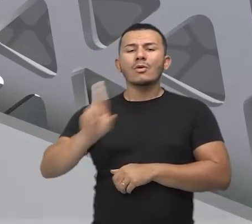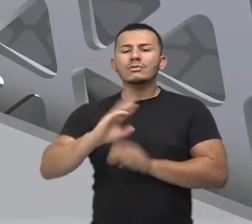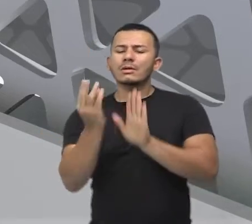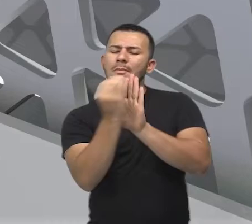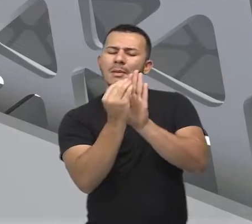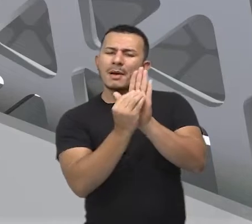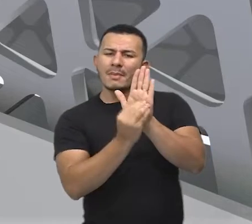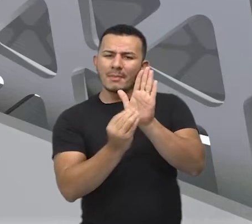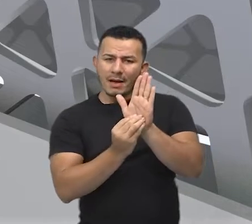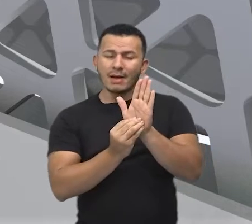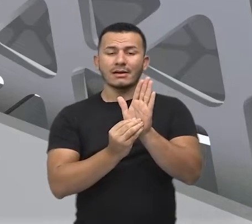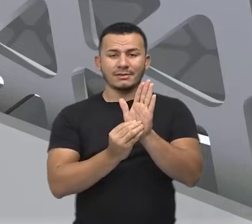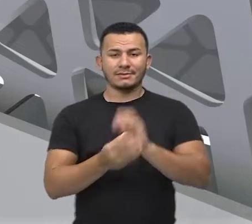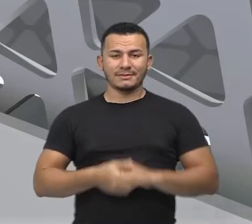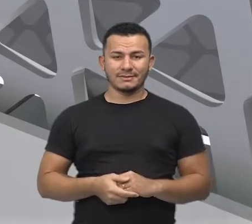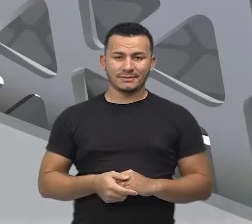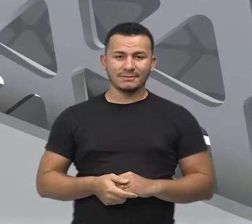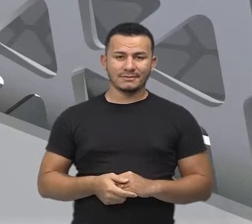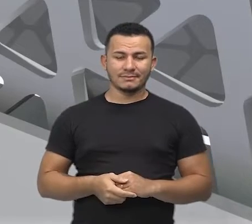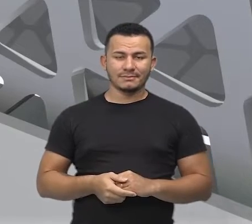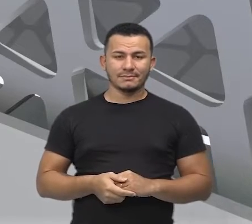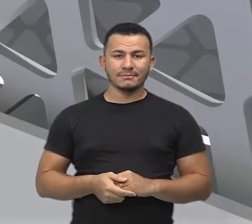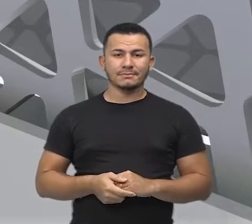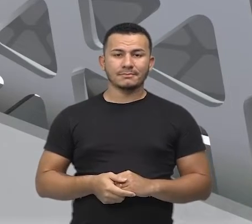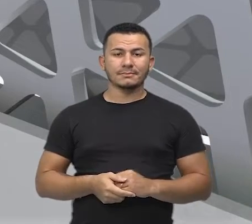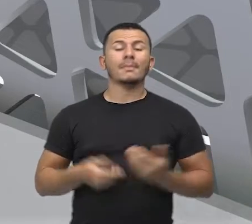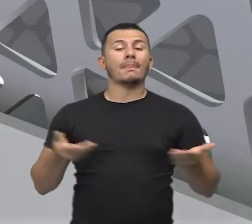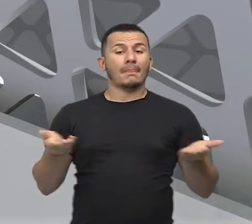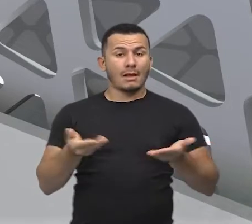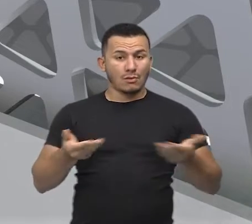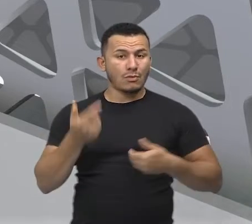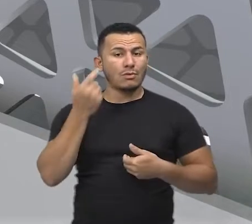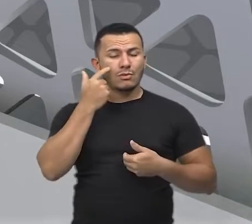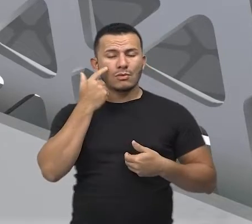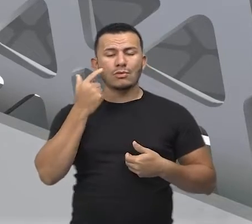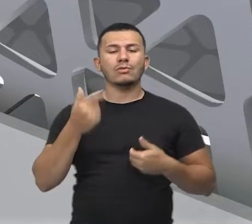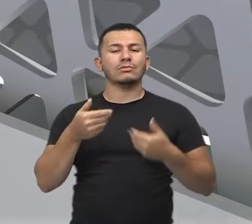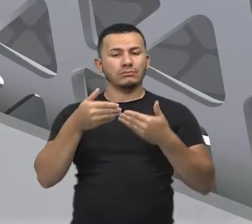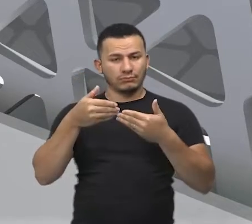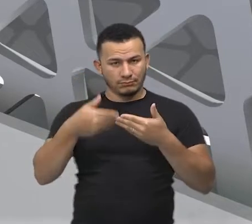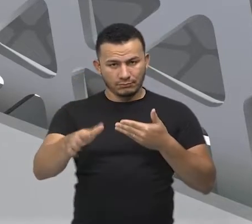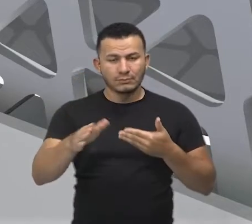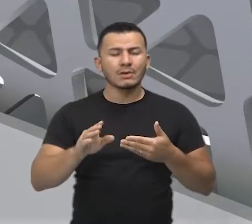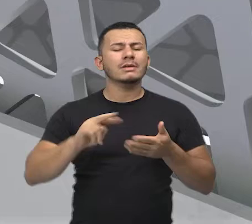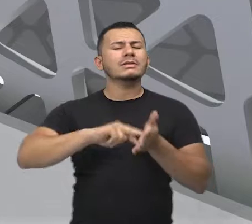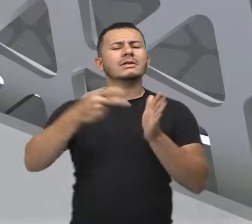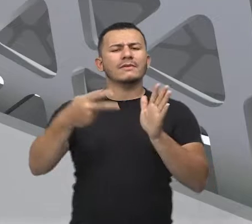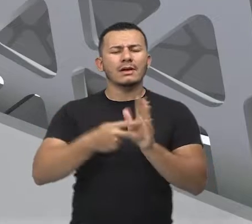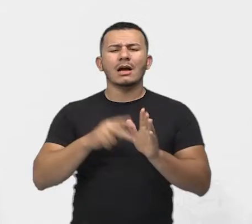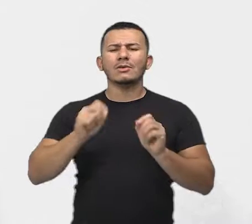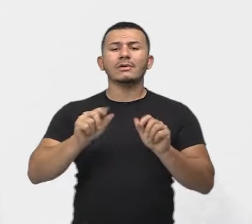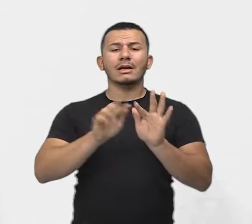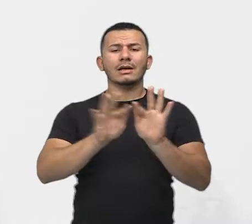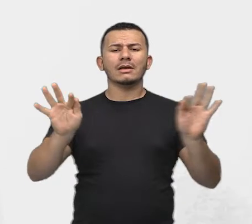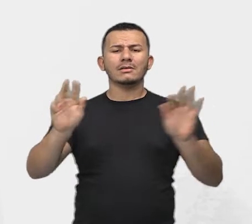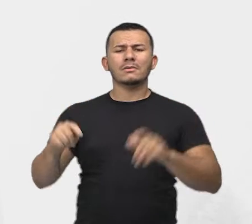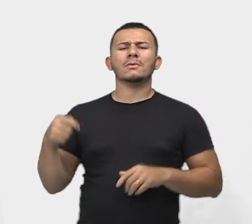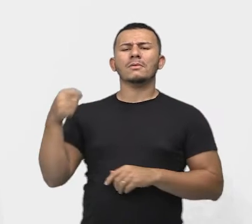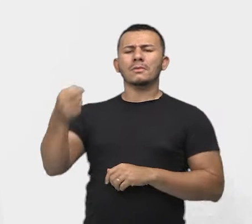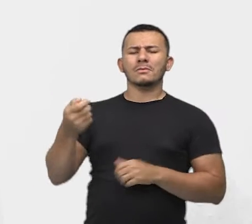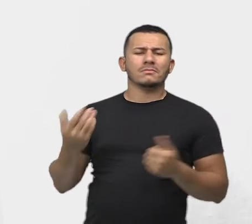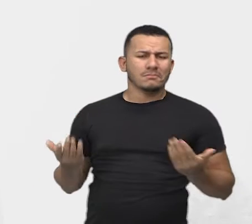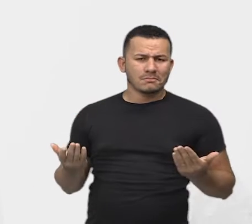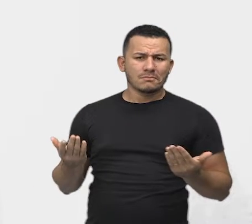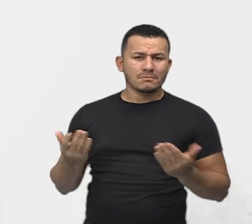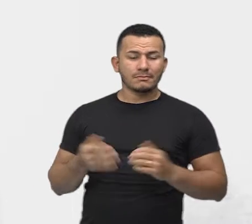nossa língua, dentro do texto. Ok? Então, nós vamos começar o nosso estudo compreendendo o que é uma frase. Então, o que é